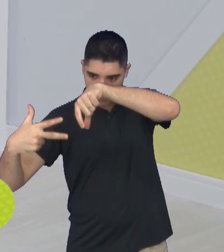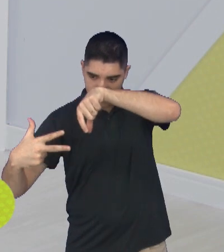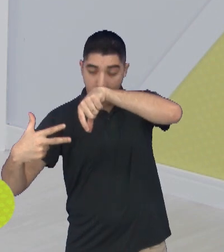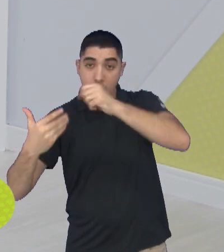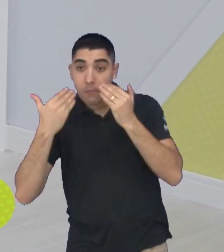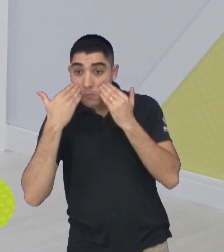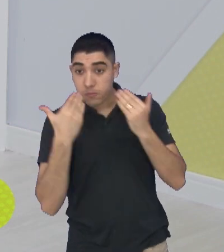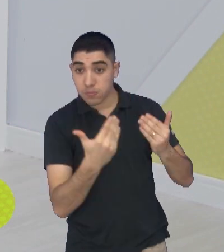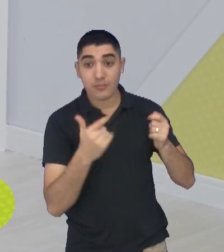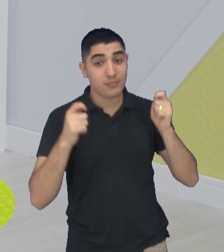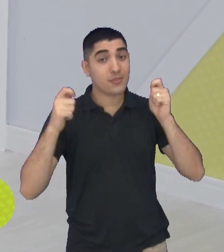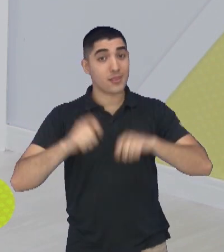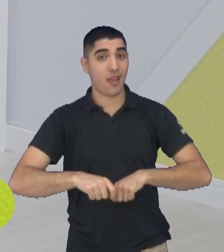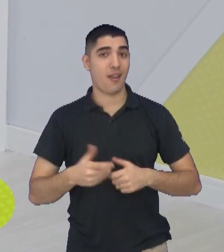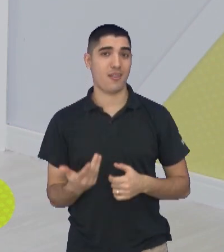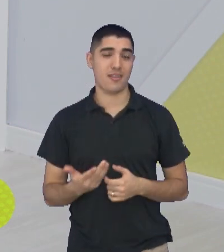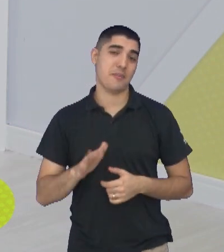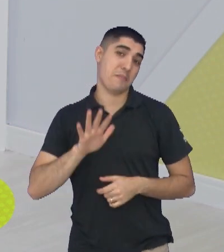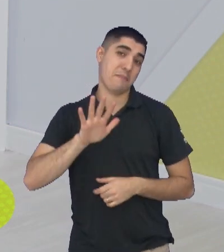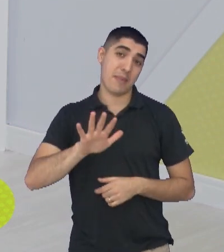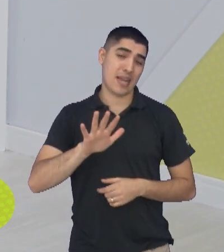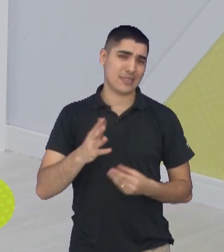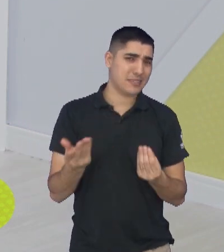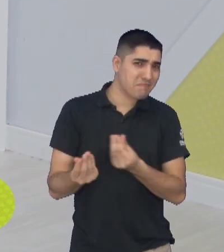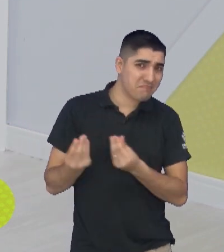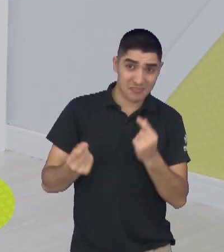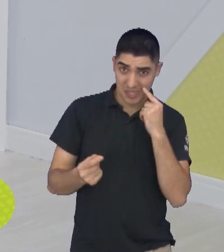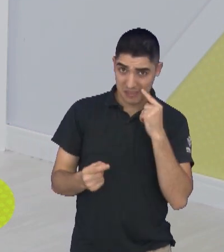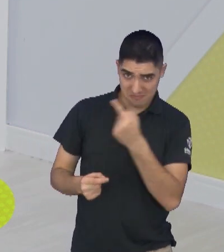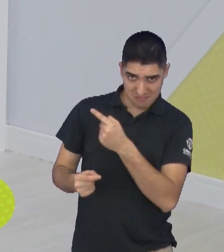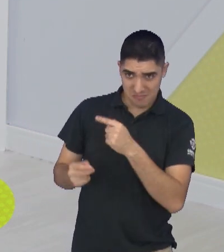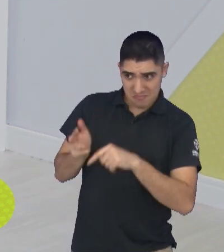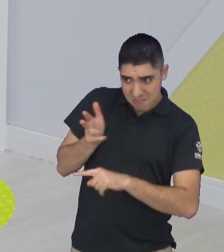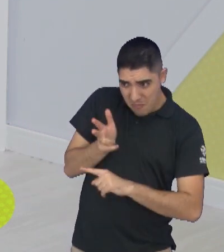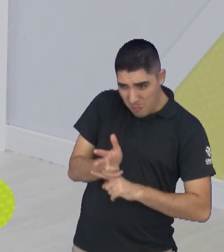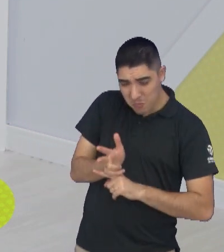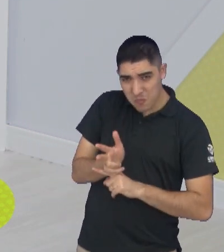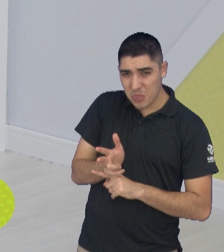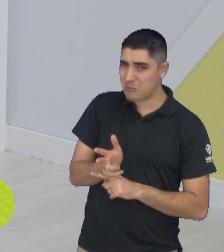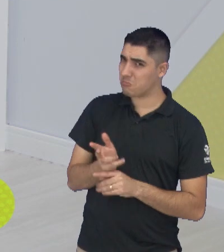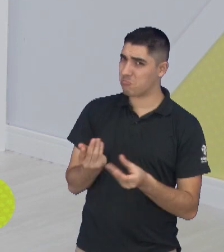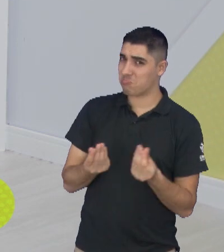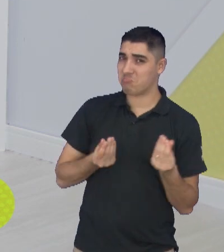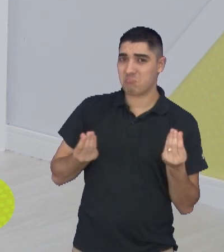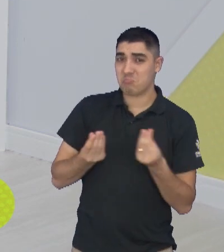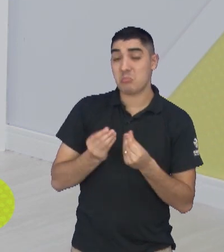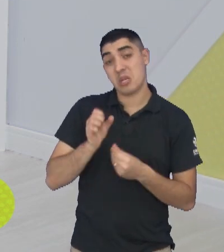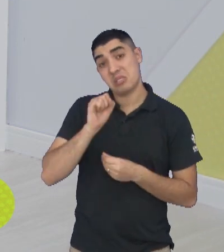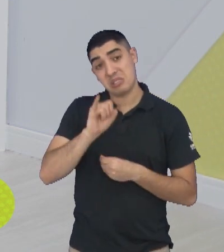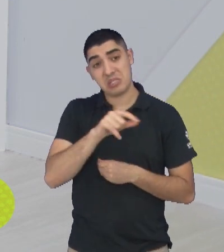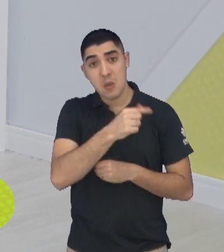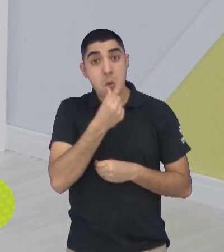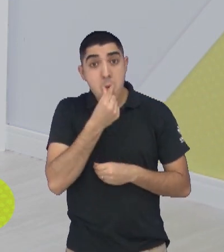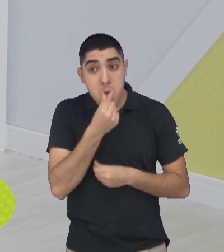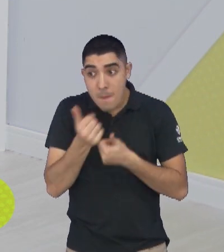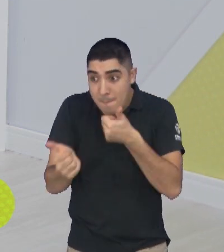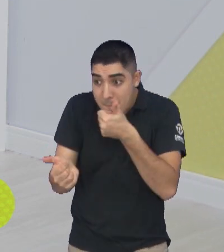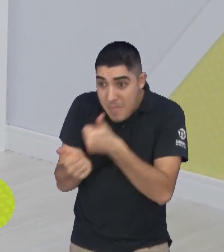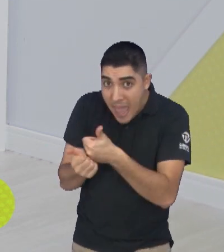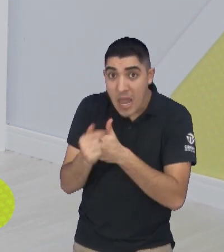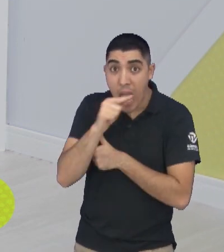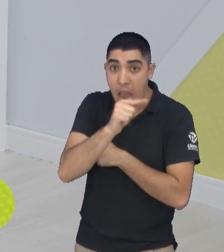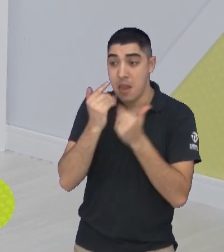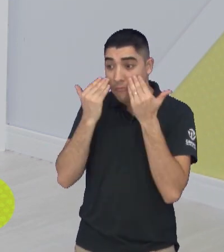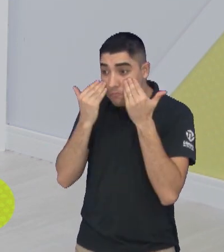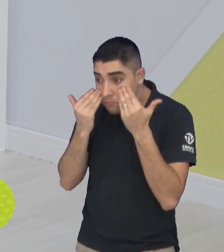muito, pegou, é pênalti, não tem dúvida. Mas, olhando por ali, só se o árbitro realmente, que estava bem posicionado, ele viu